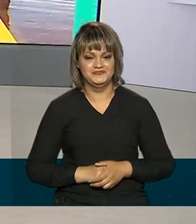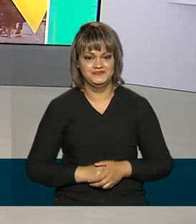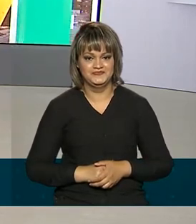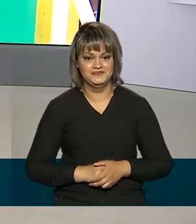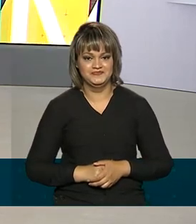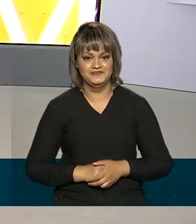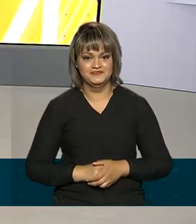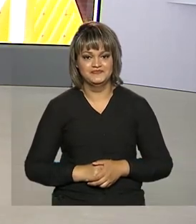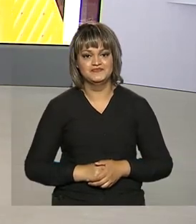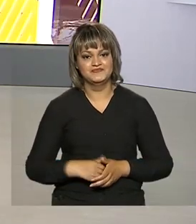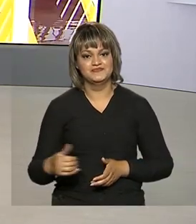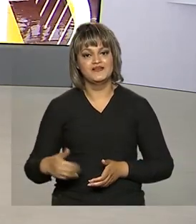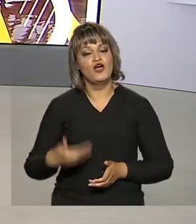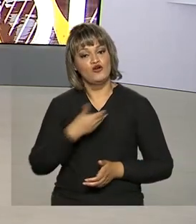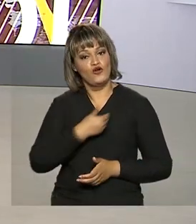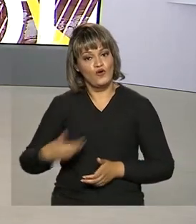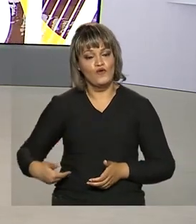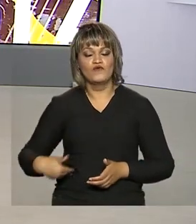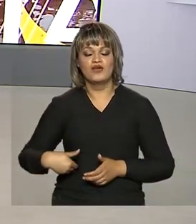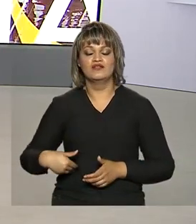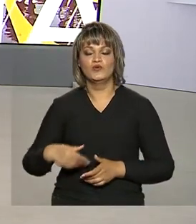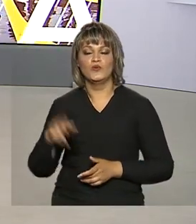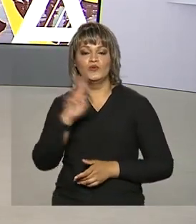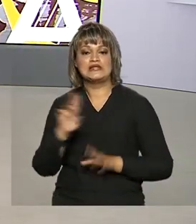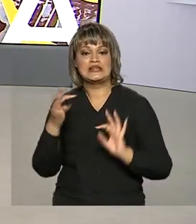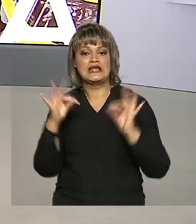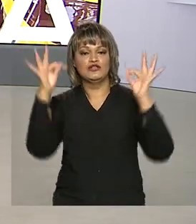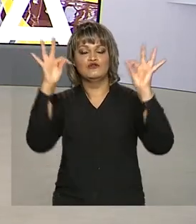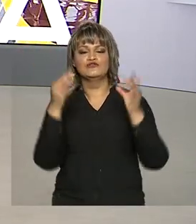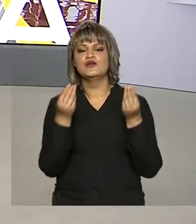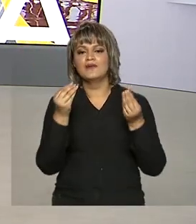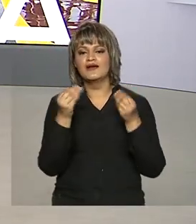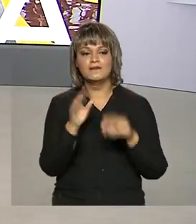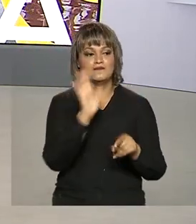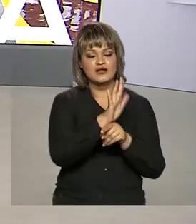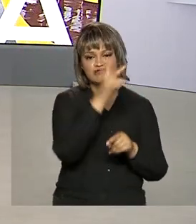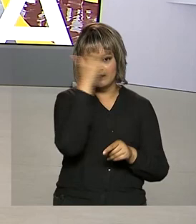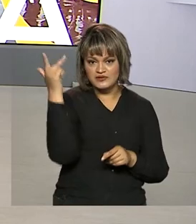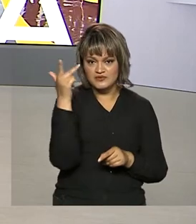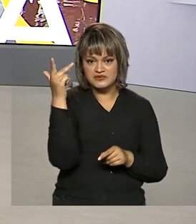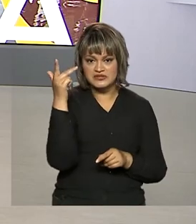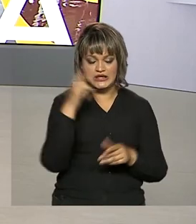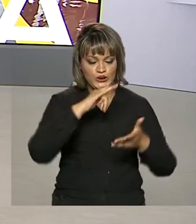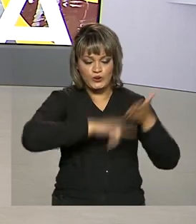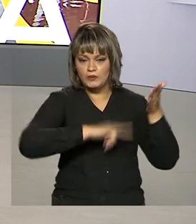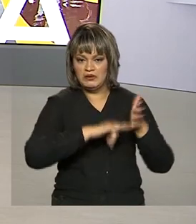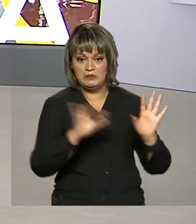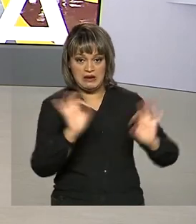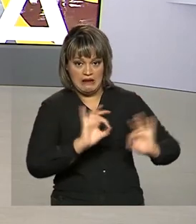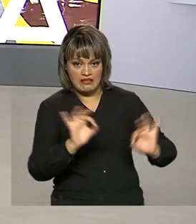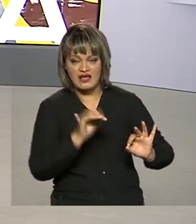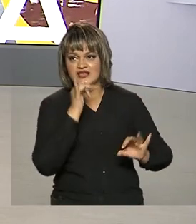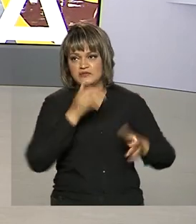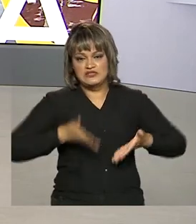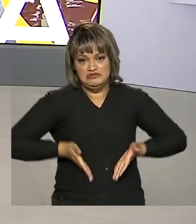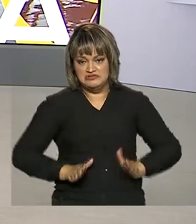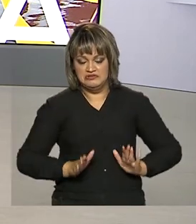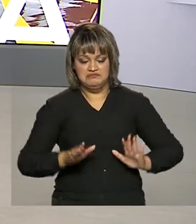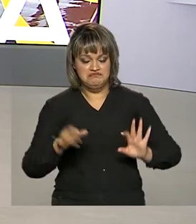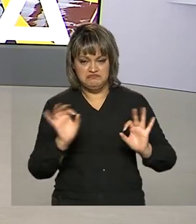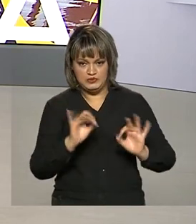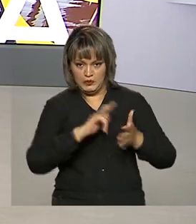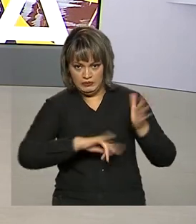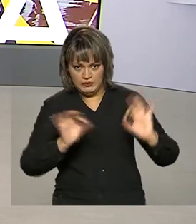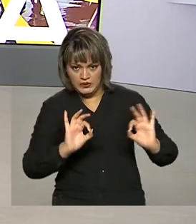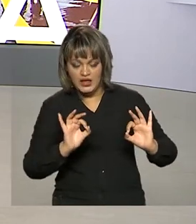O governo está recorrendo à tecnologia para ajudar pessoas que ainda não têm documentos, como a certidão de nascimento.